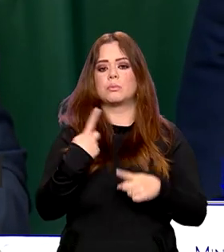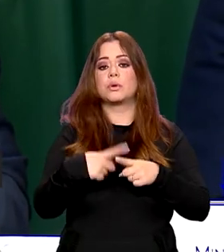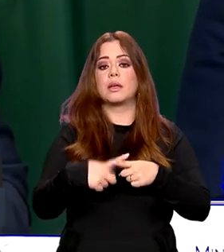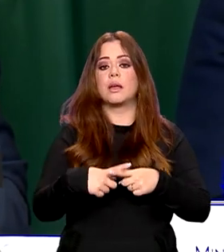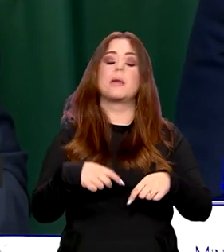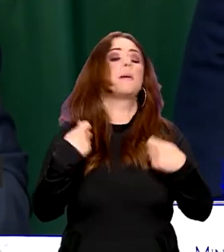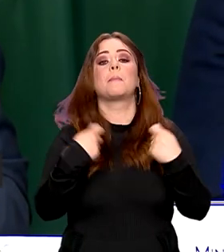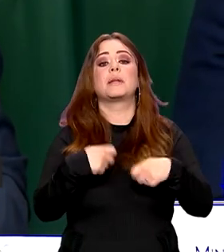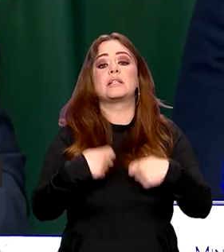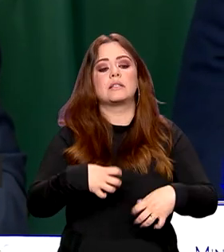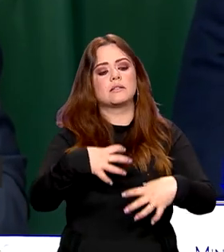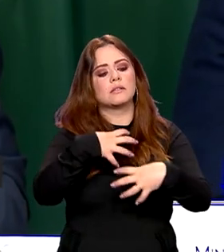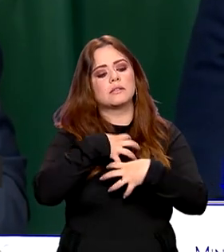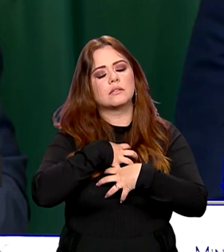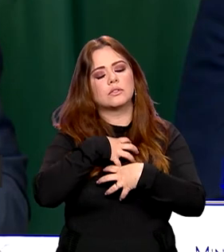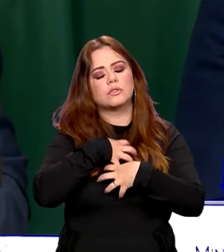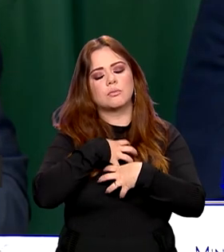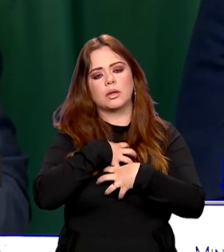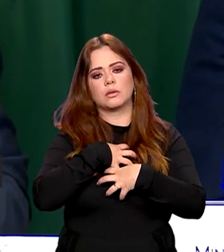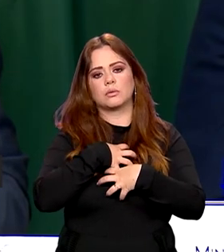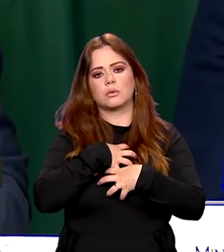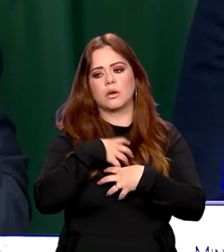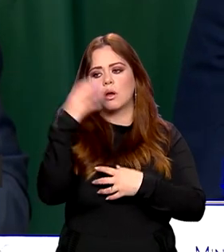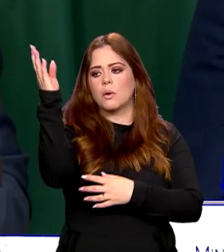não precisa ser pobre como ele é.